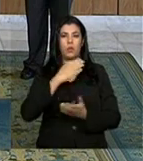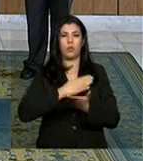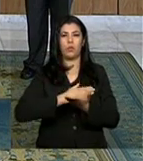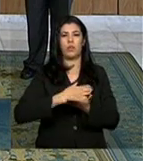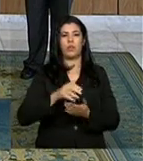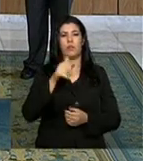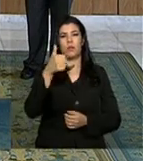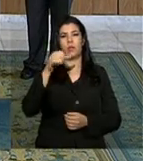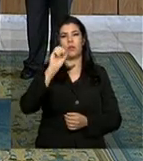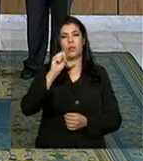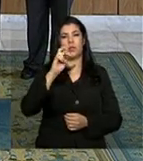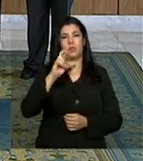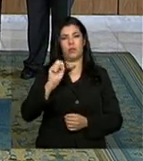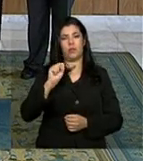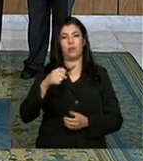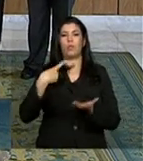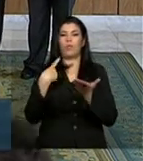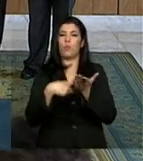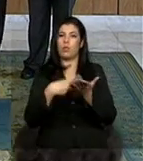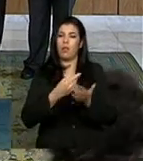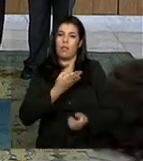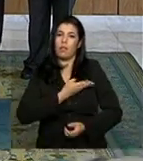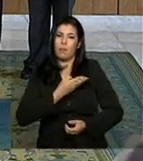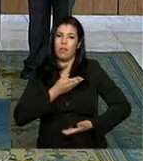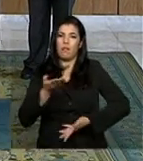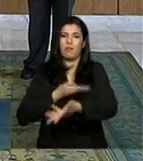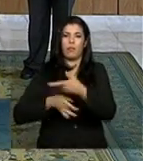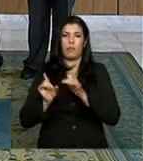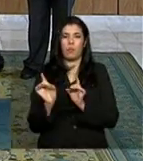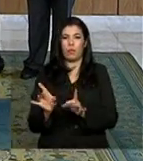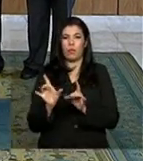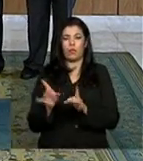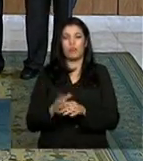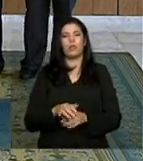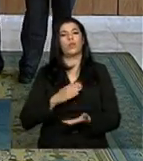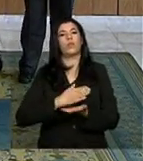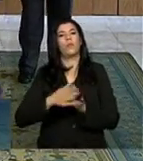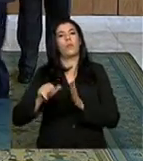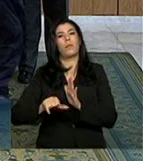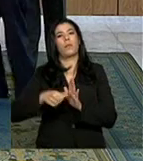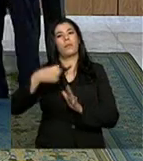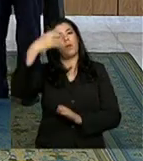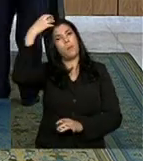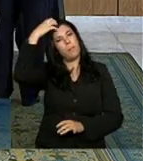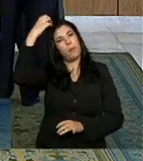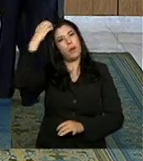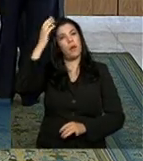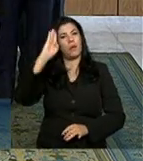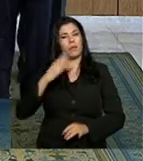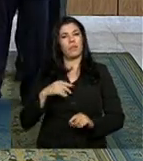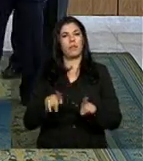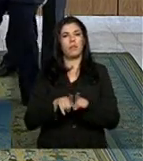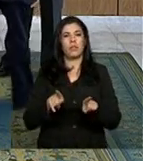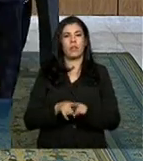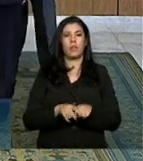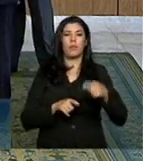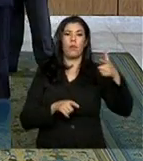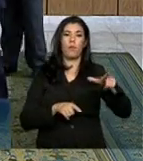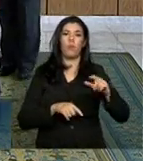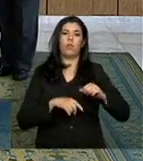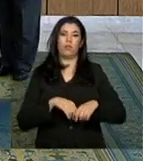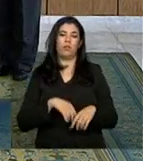1858, com a assinatura do Tratado de Amizade e Comércio entre o então Império do Brasil e o Império Otomano, que